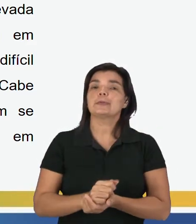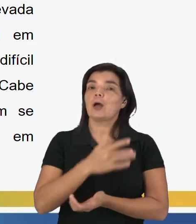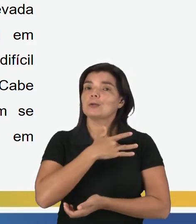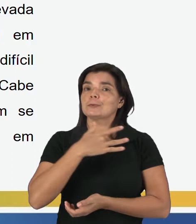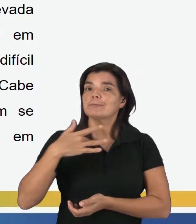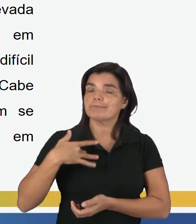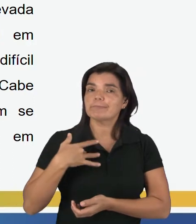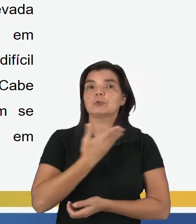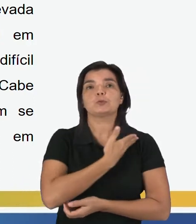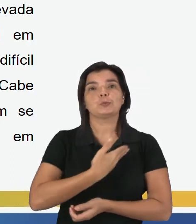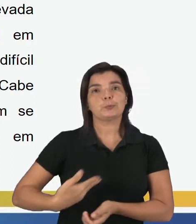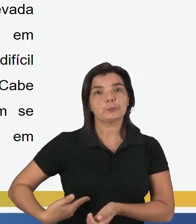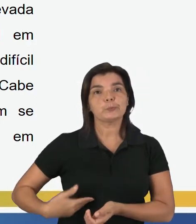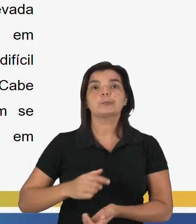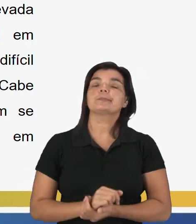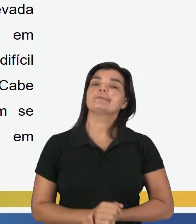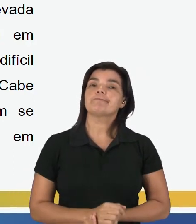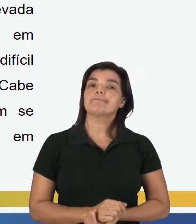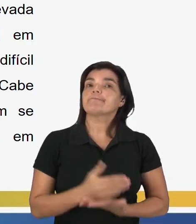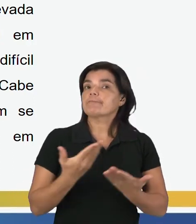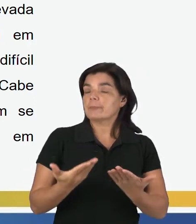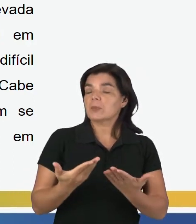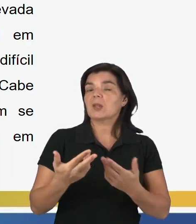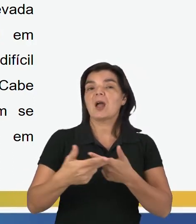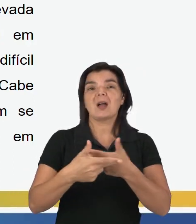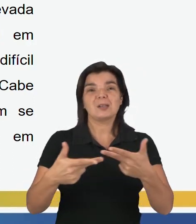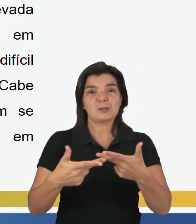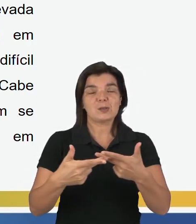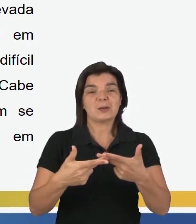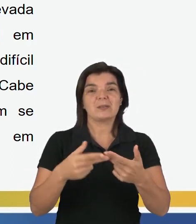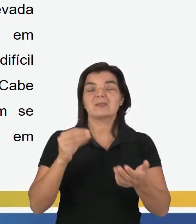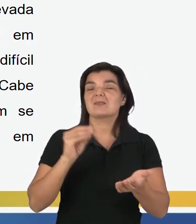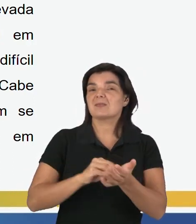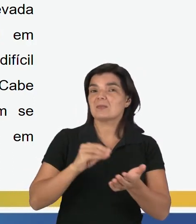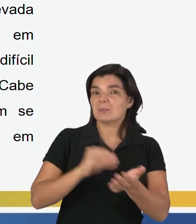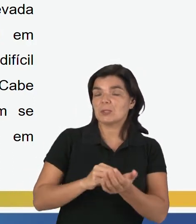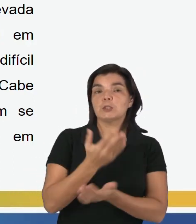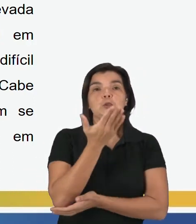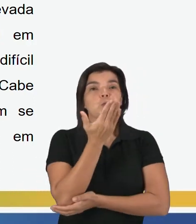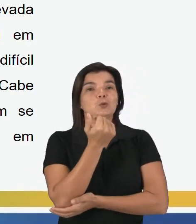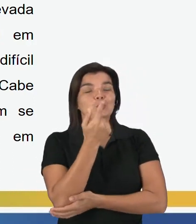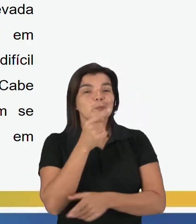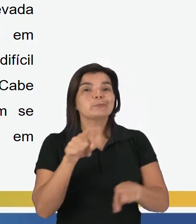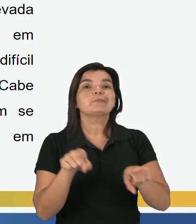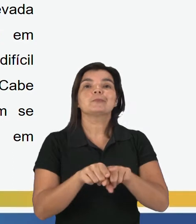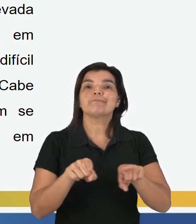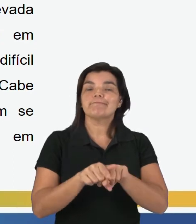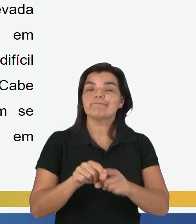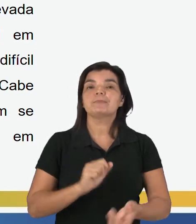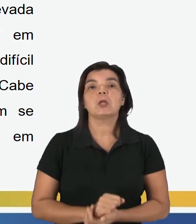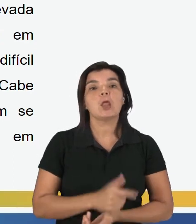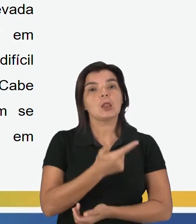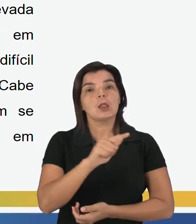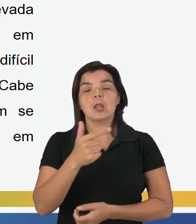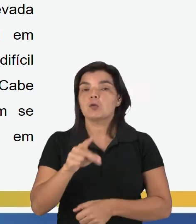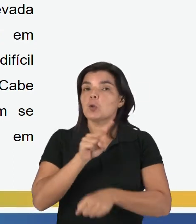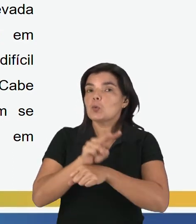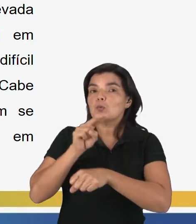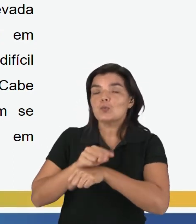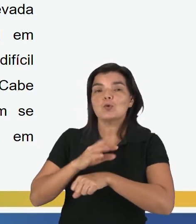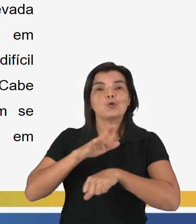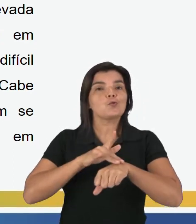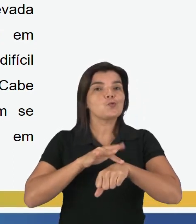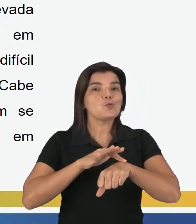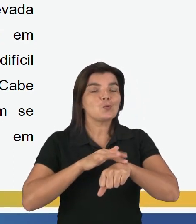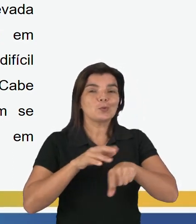saúde pública. Em outras palavras, as condições inadequadas de alimentação e também por não ter acesso a uma